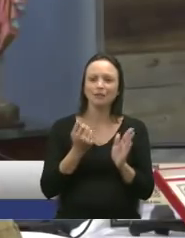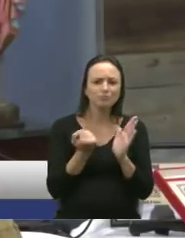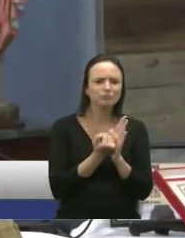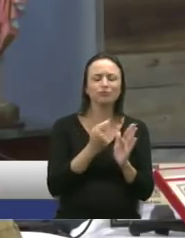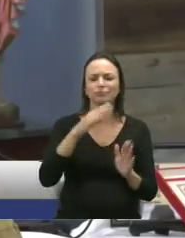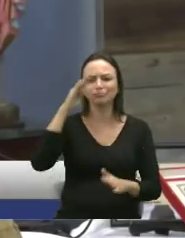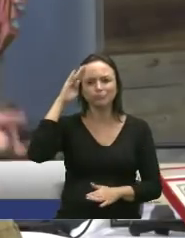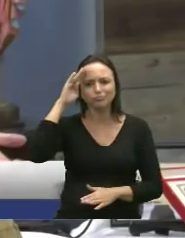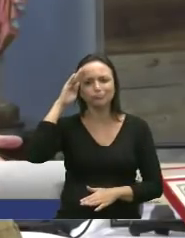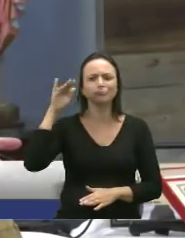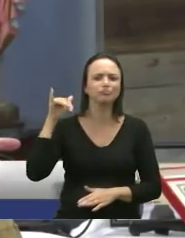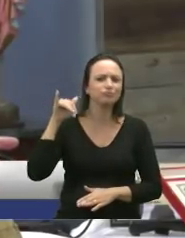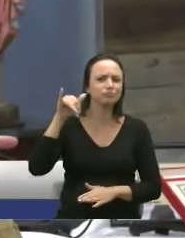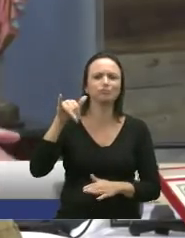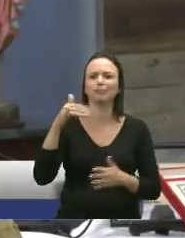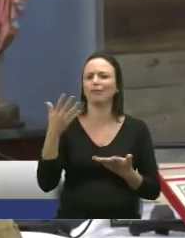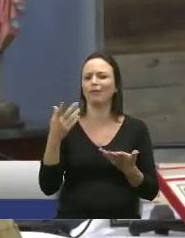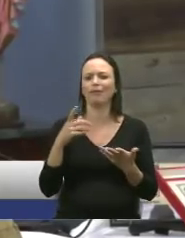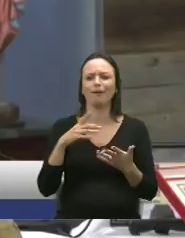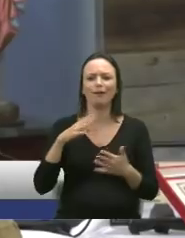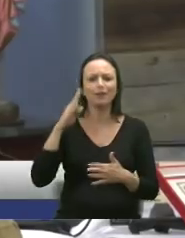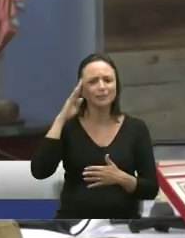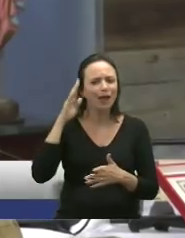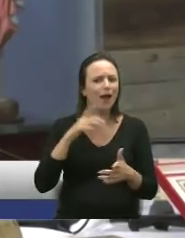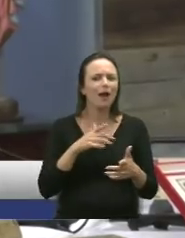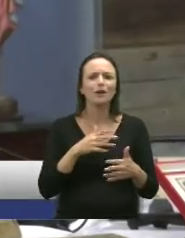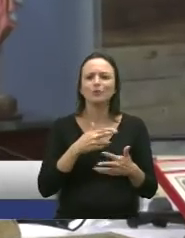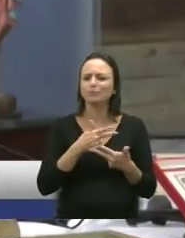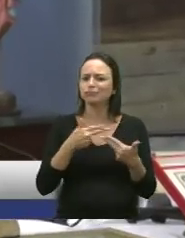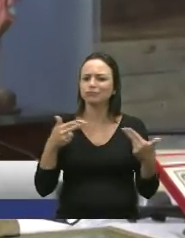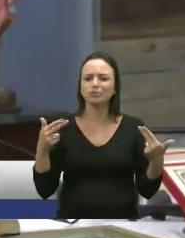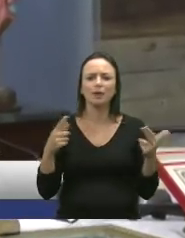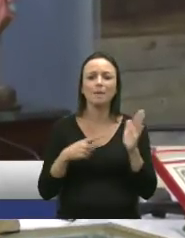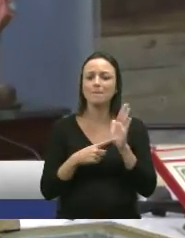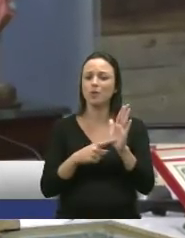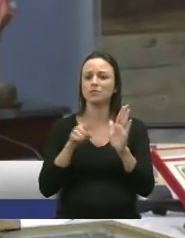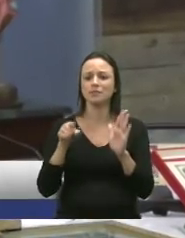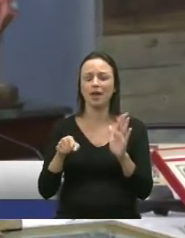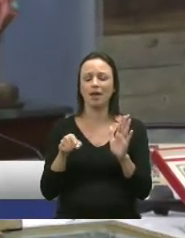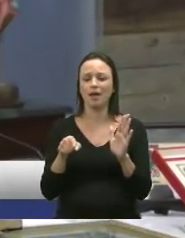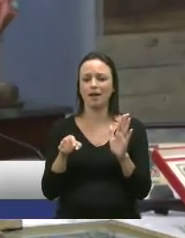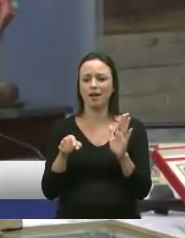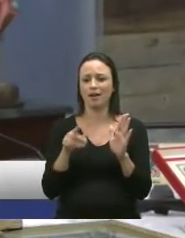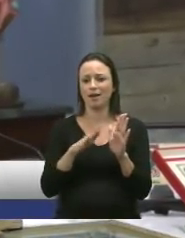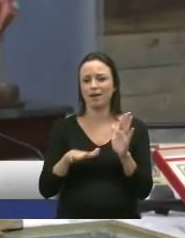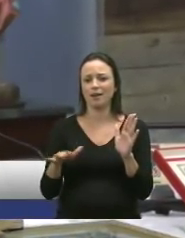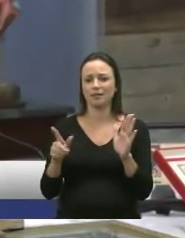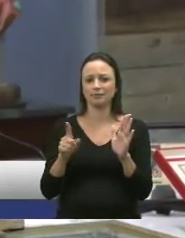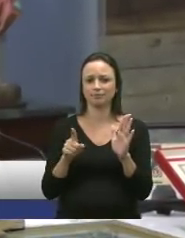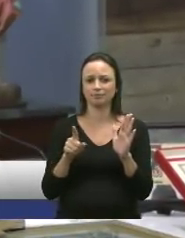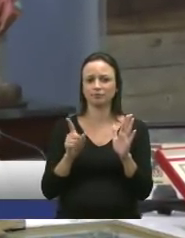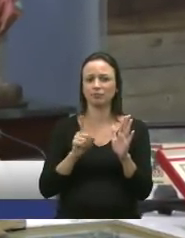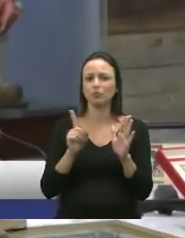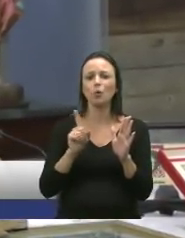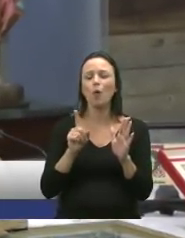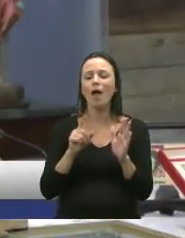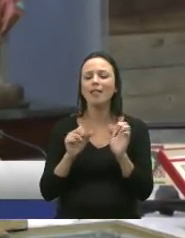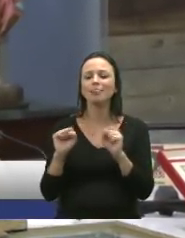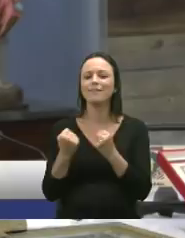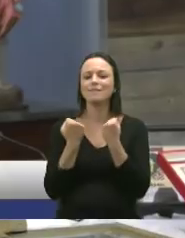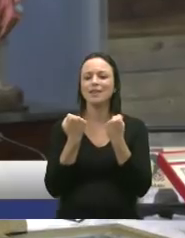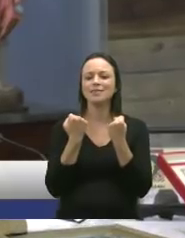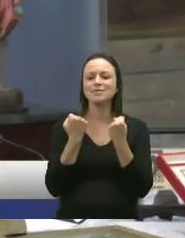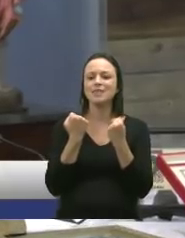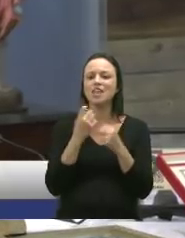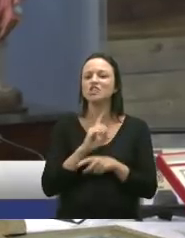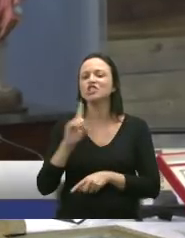da Força Aérea Brasileira e etc. E mostrar isso para as crianças não é defender a posição de direita na política.